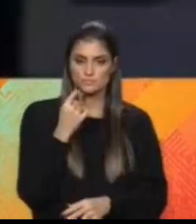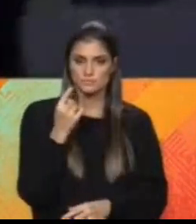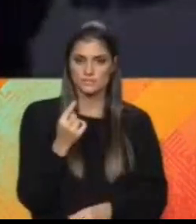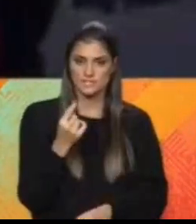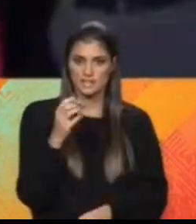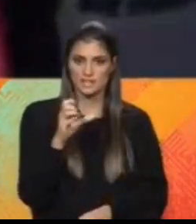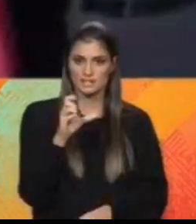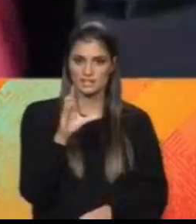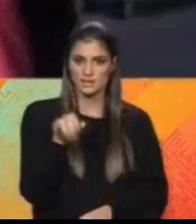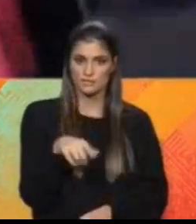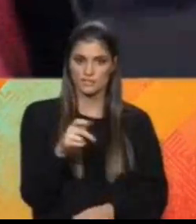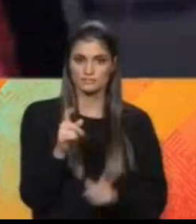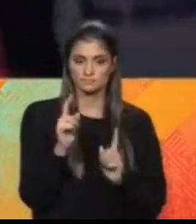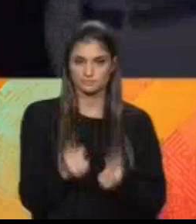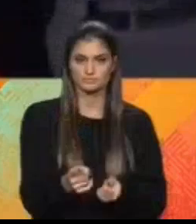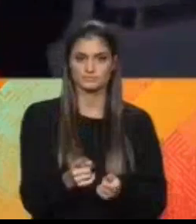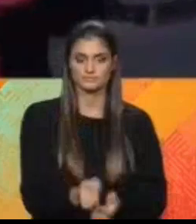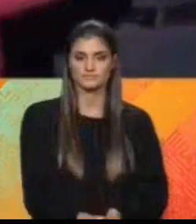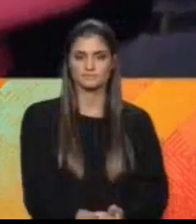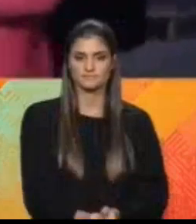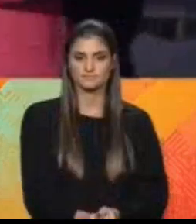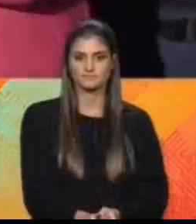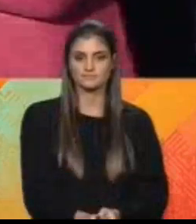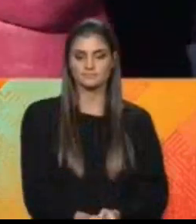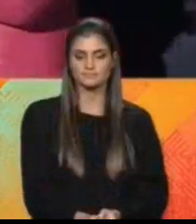Cláudia, o espaço é teu.